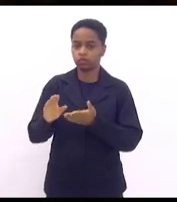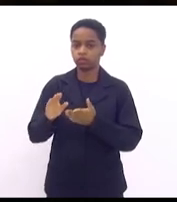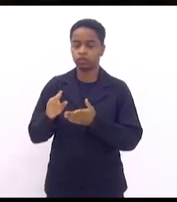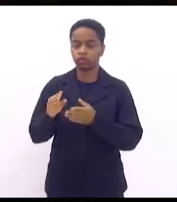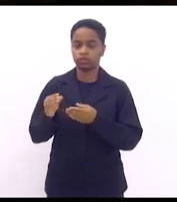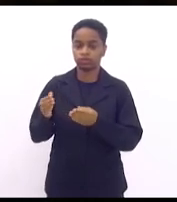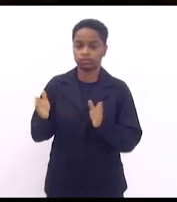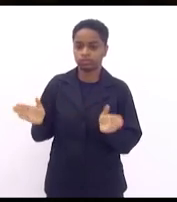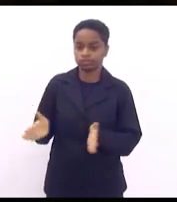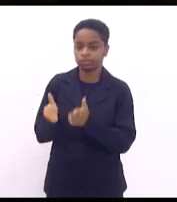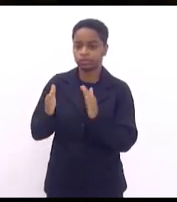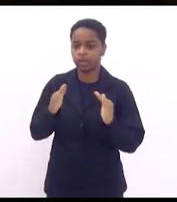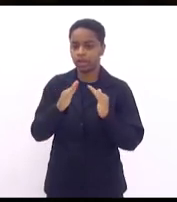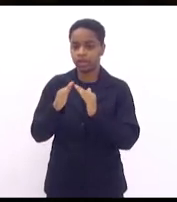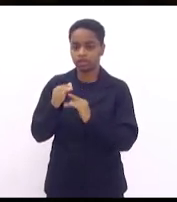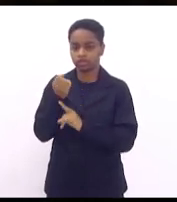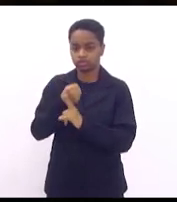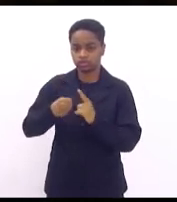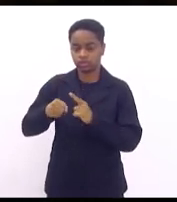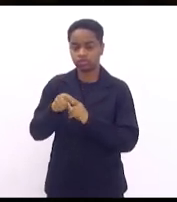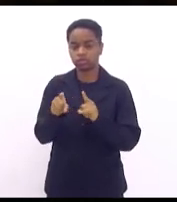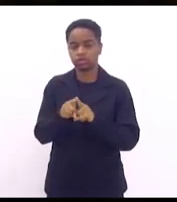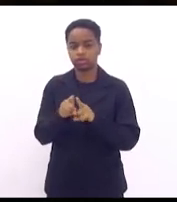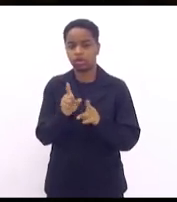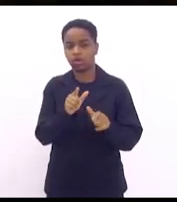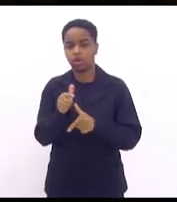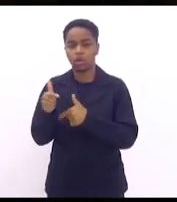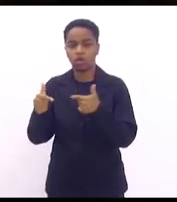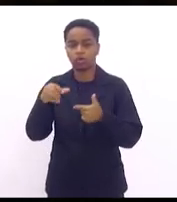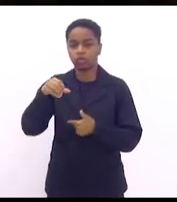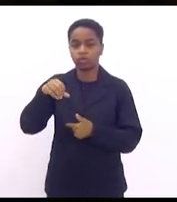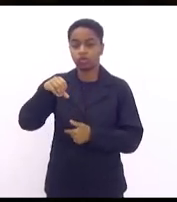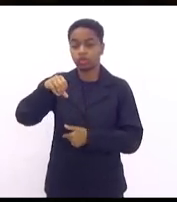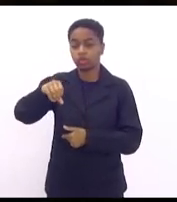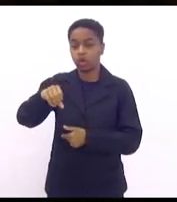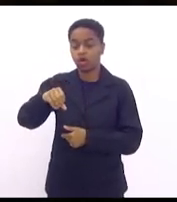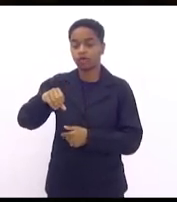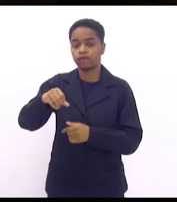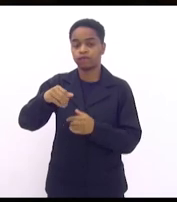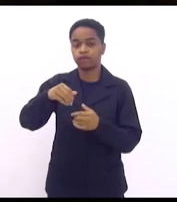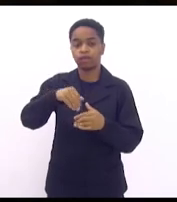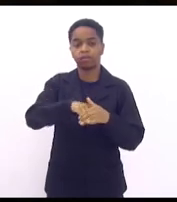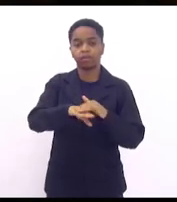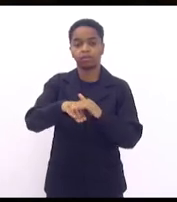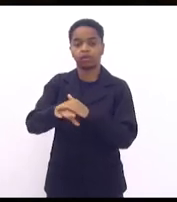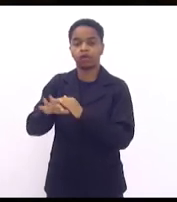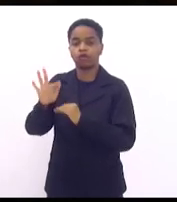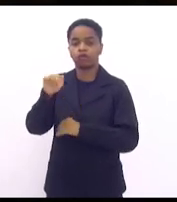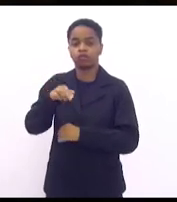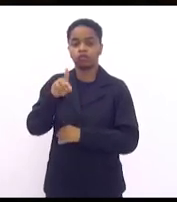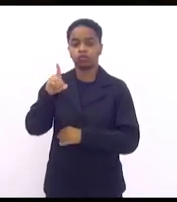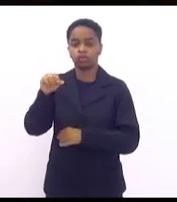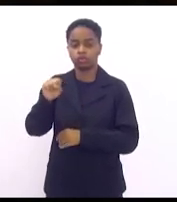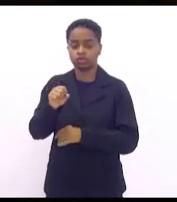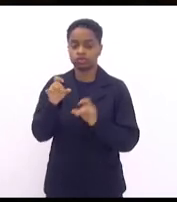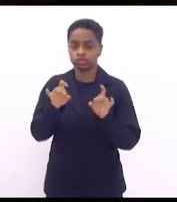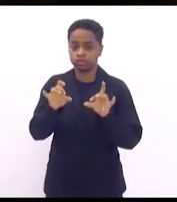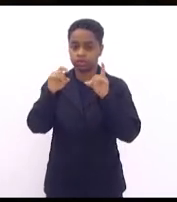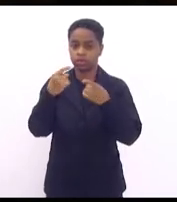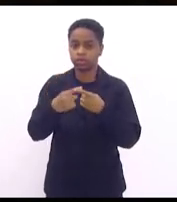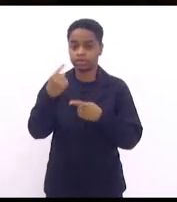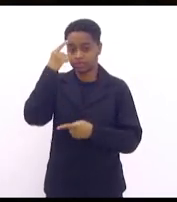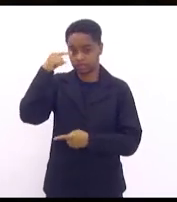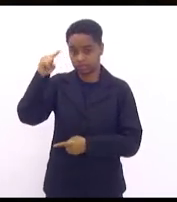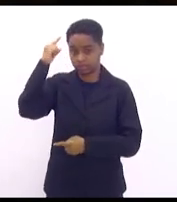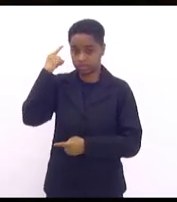e tivemos que batalhar para salvar outros 9 fundos especiais que na semana passada o próprio governo do